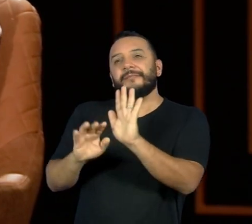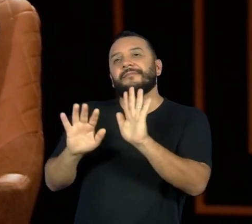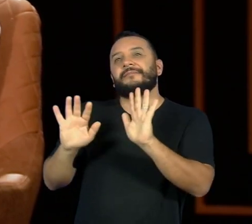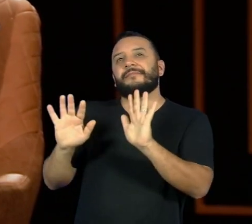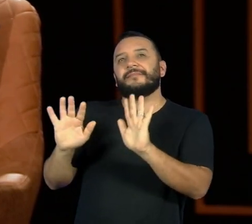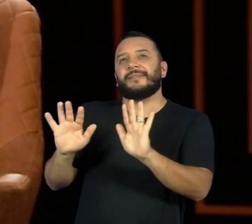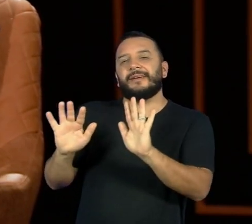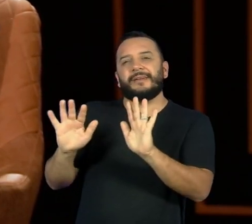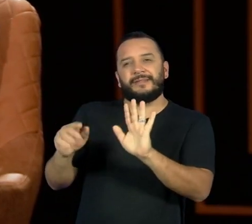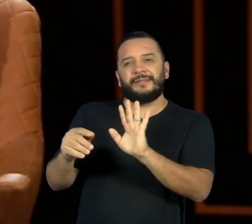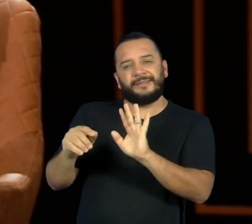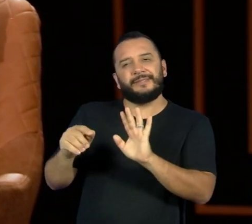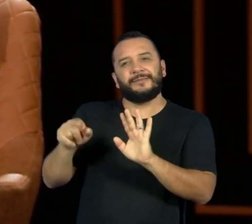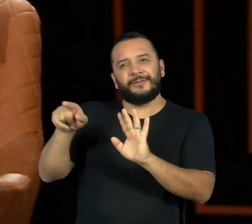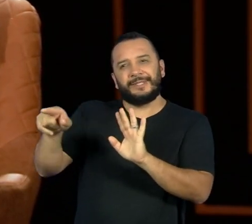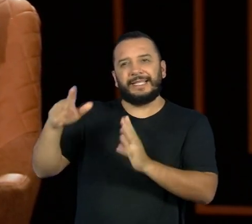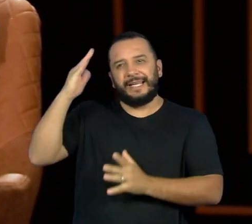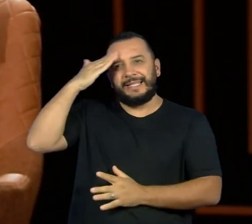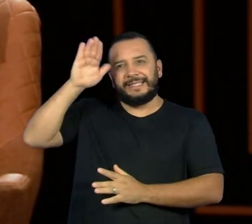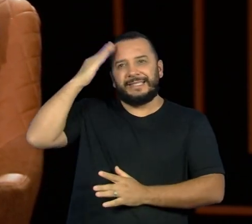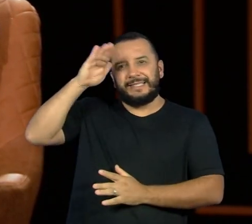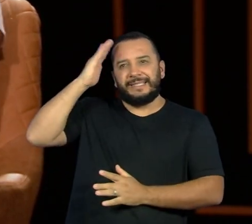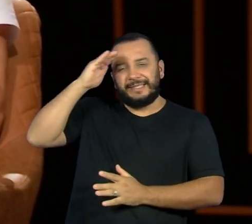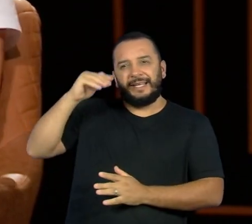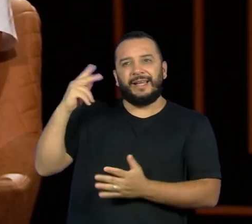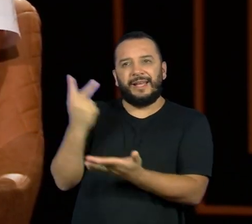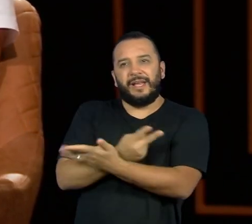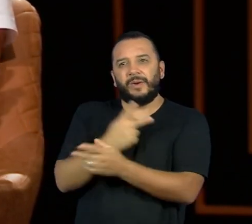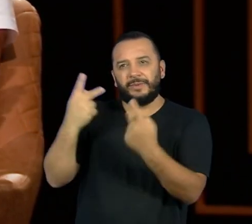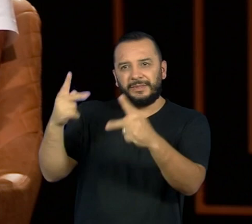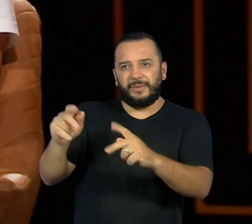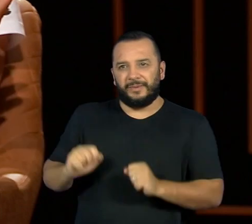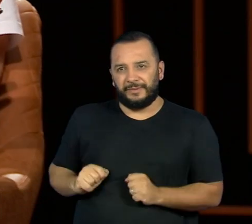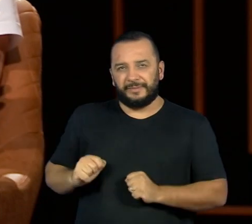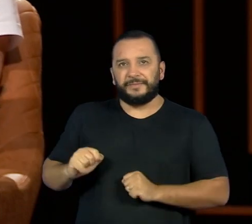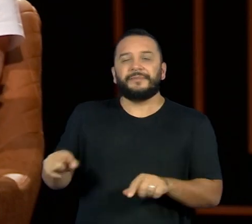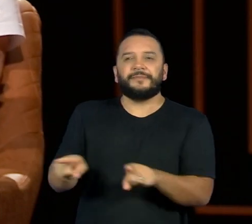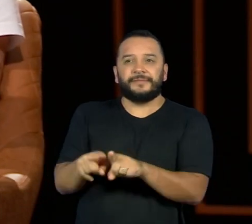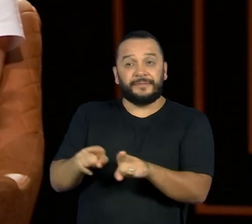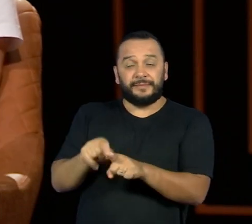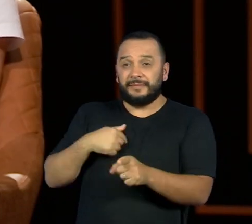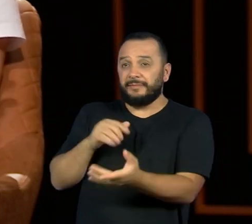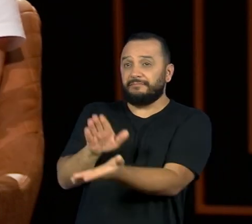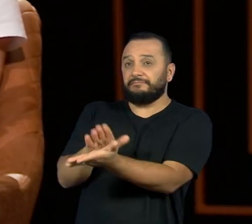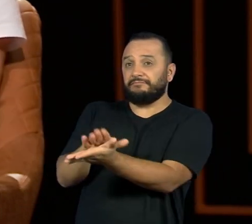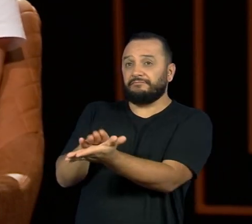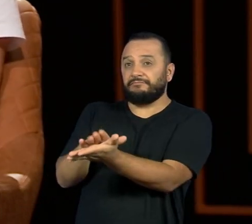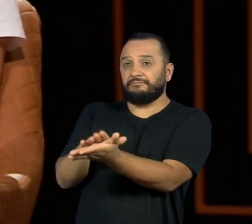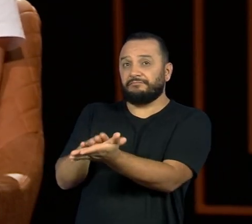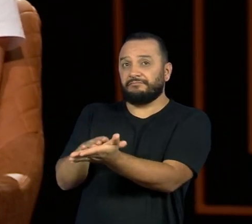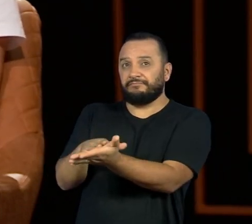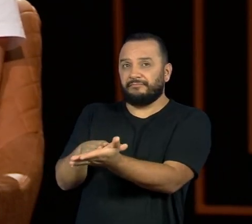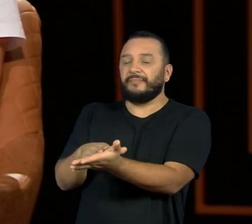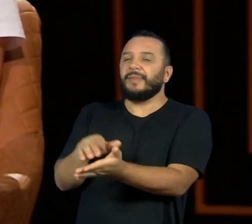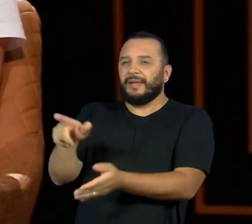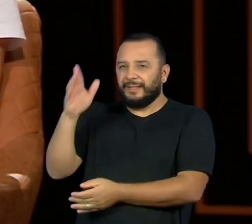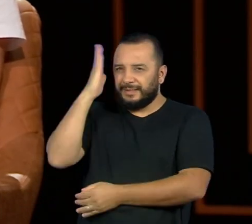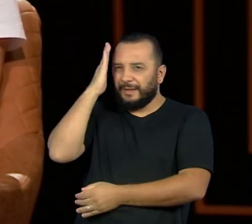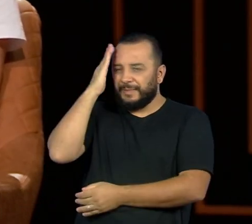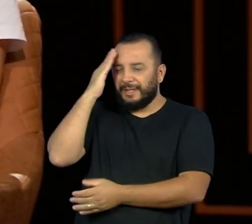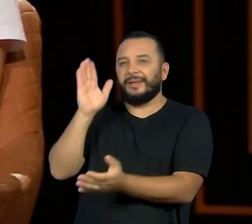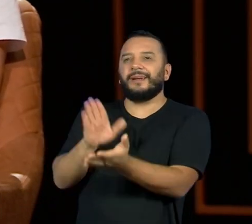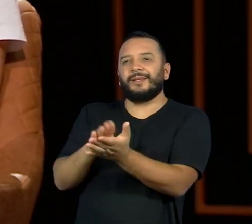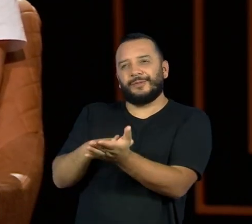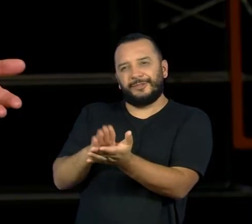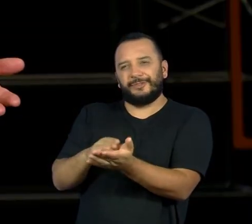abalizando, fazendo você entender o seu erro, né? E também quando ele elogiava, ele sabia fazer um elogio